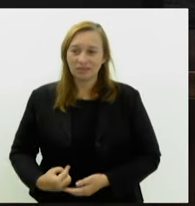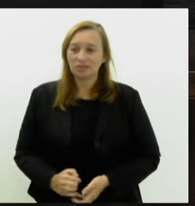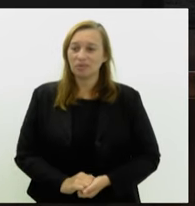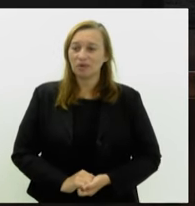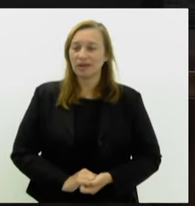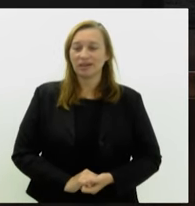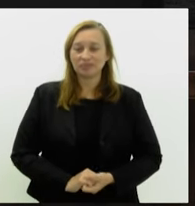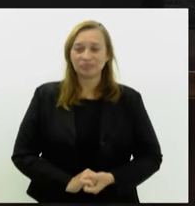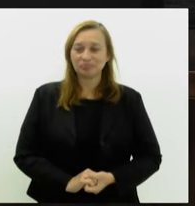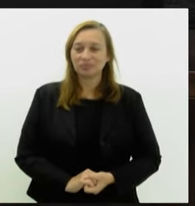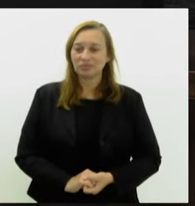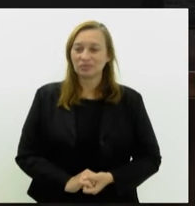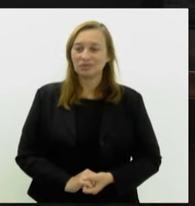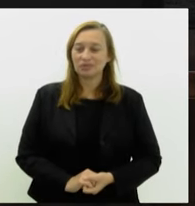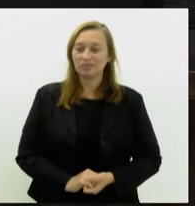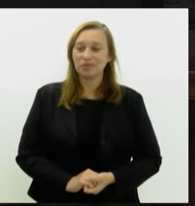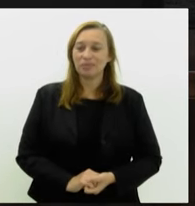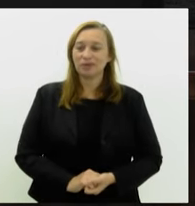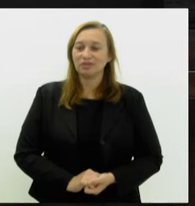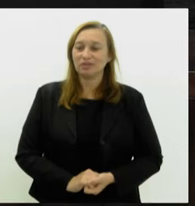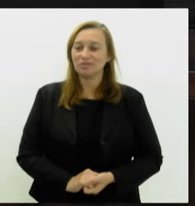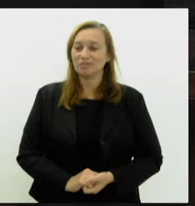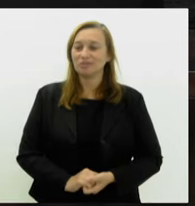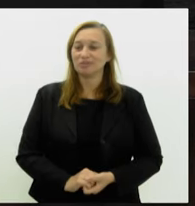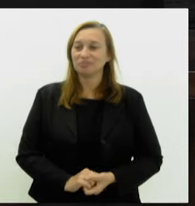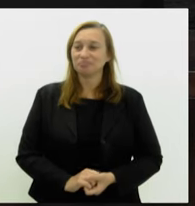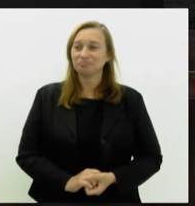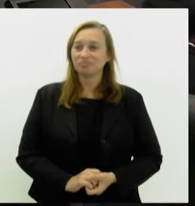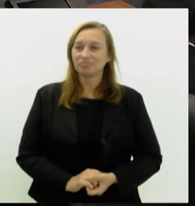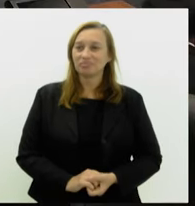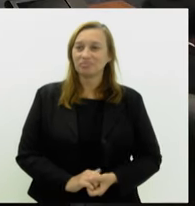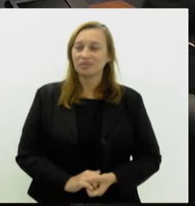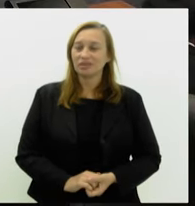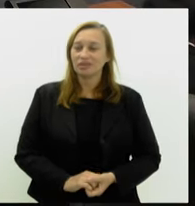os trabalhos do expediente final.